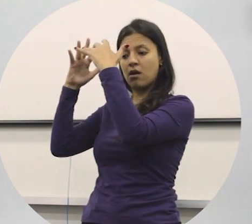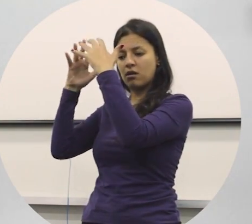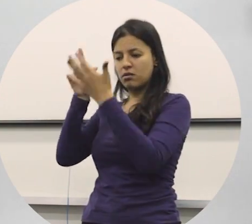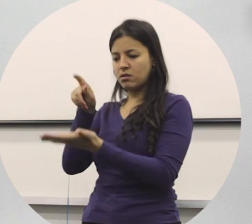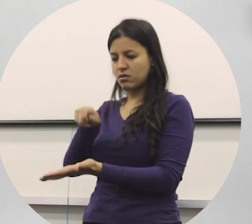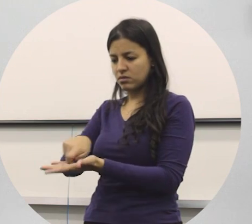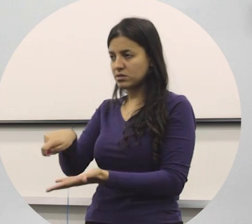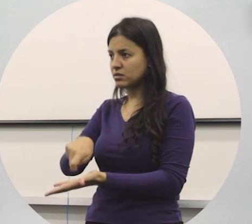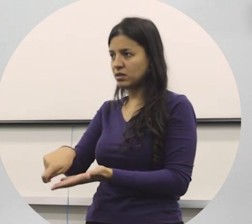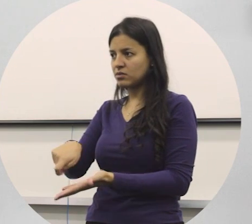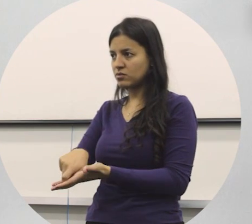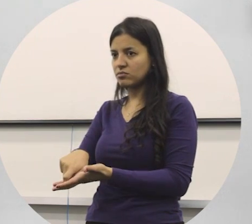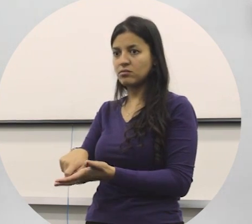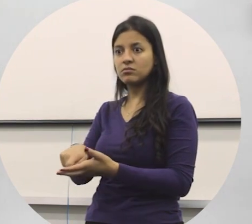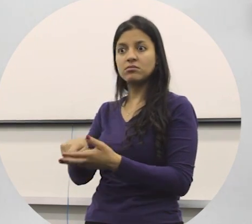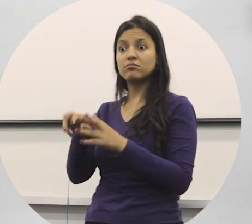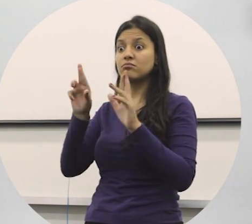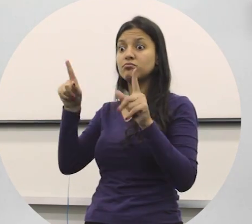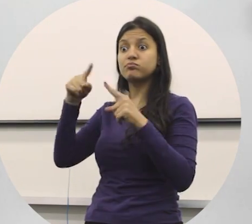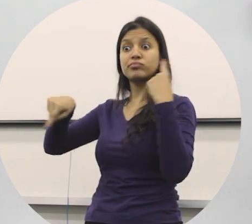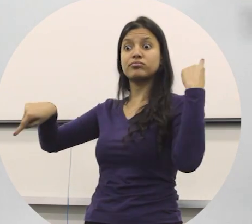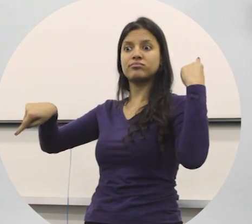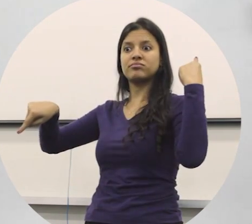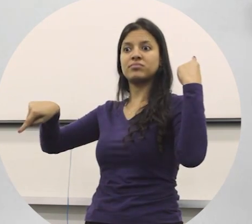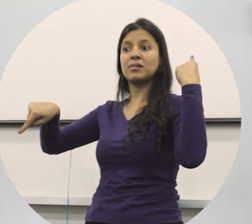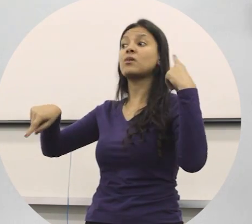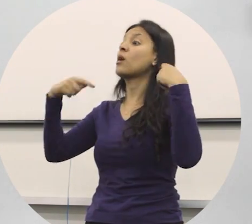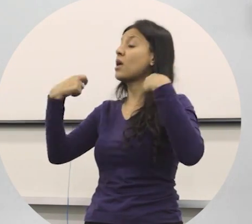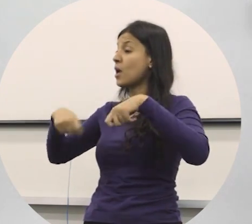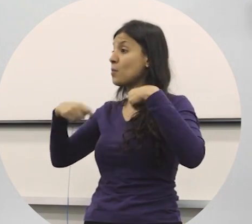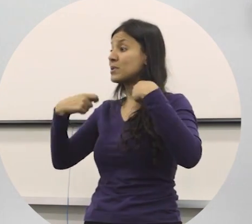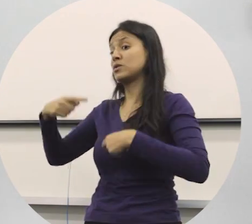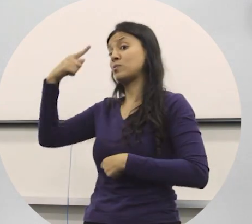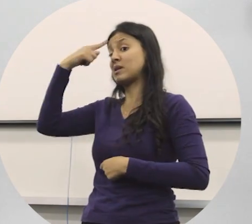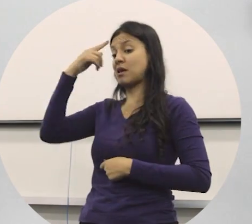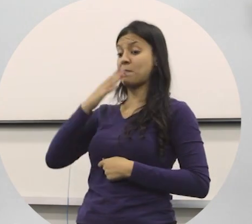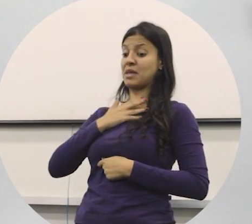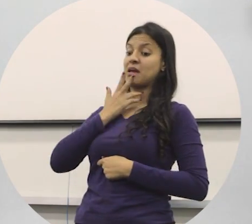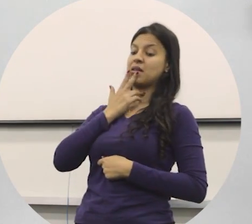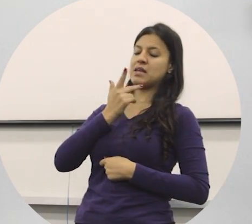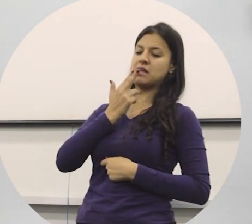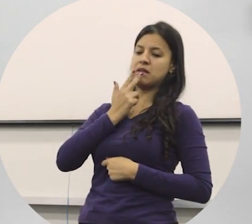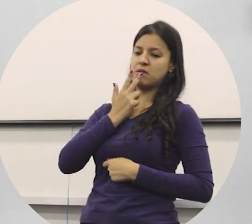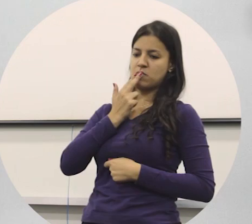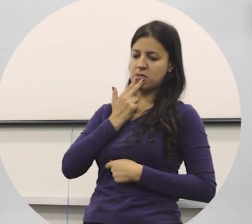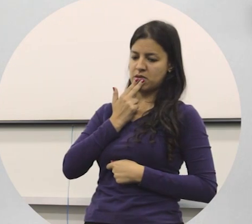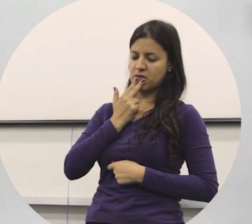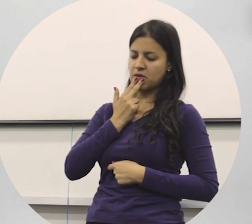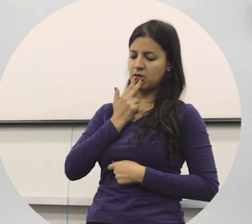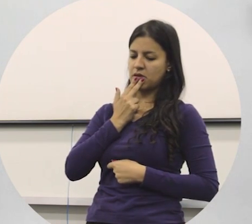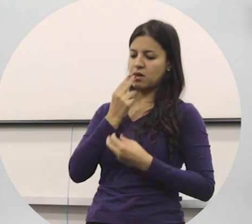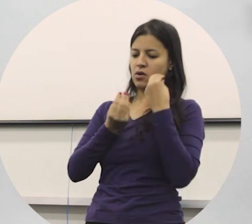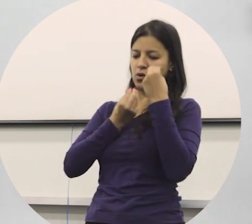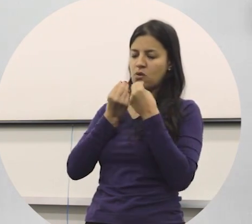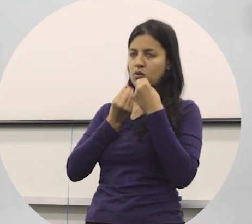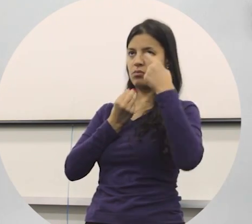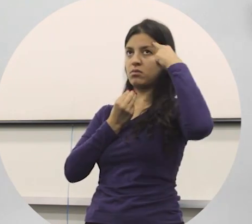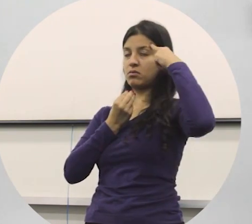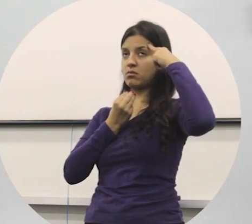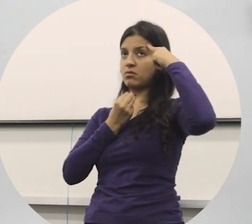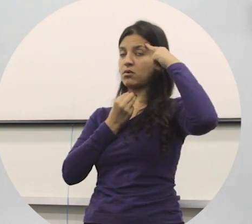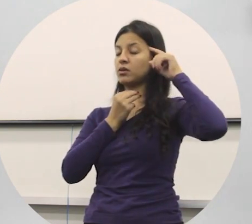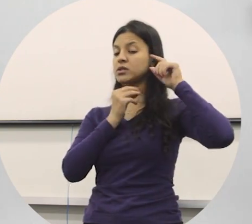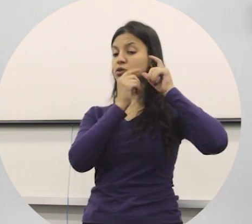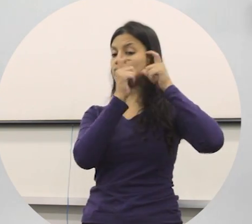escrito. Então, eu preciso pensar em como é a minha língua e como aqui, por exemplo, quando